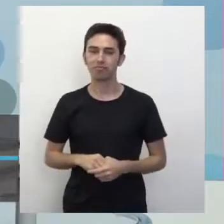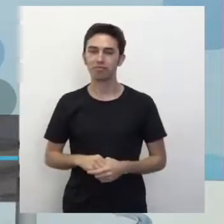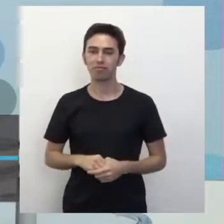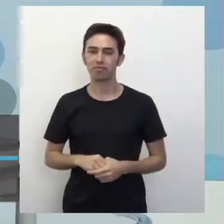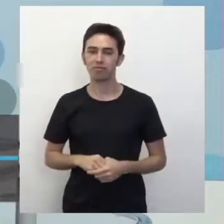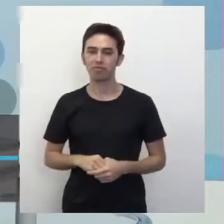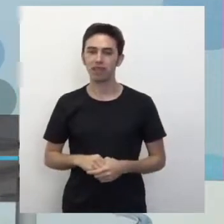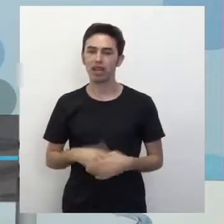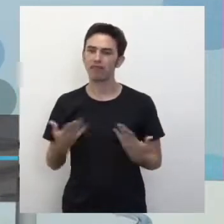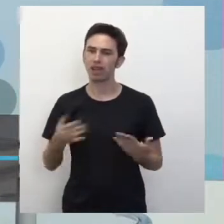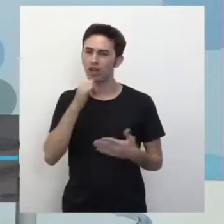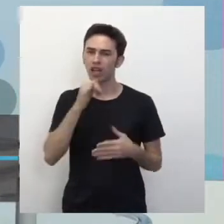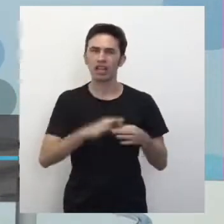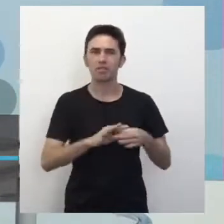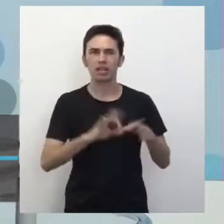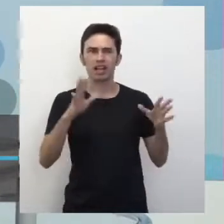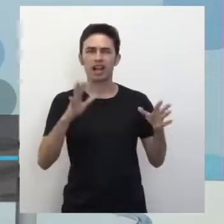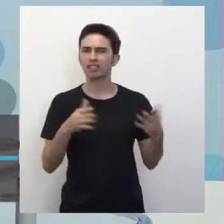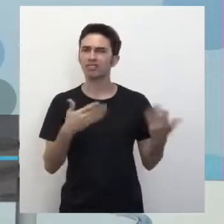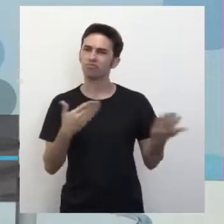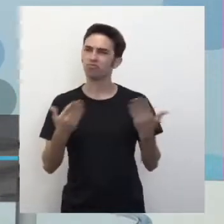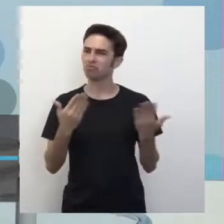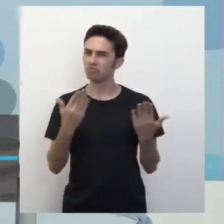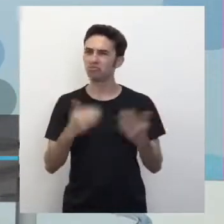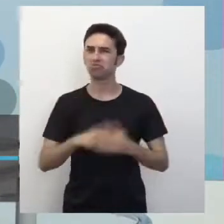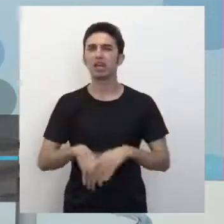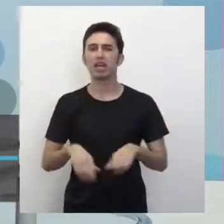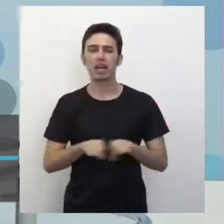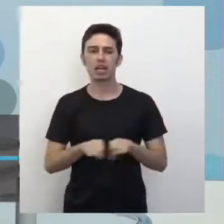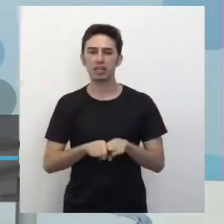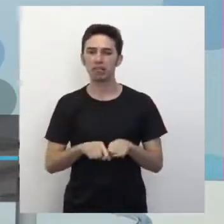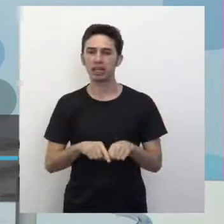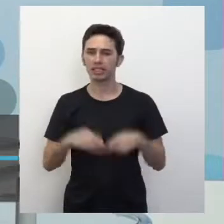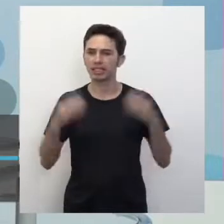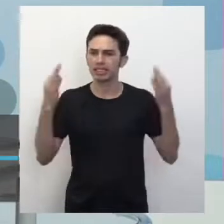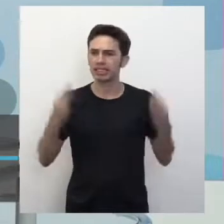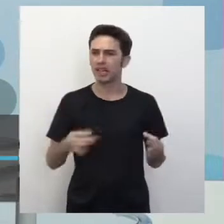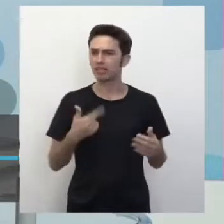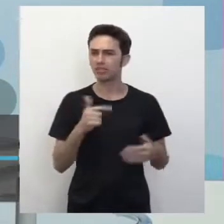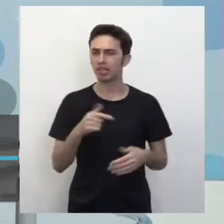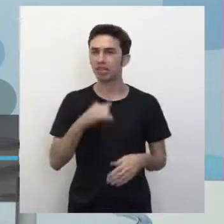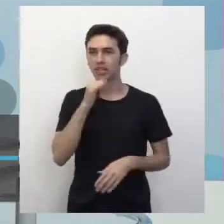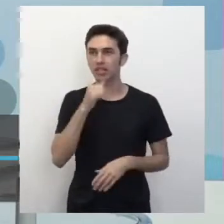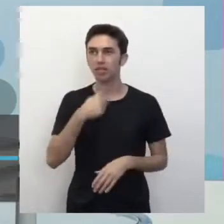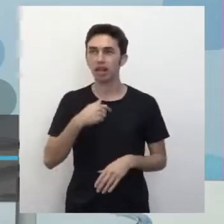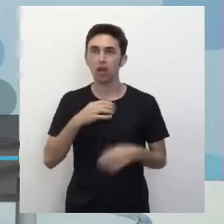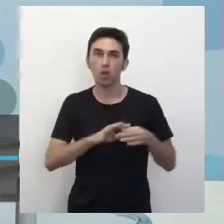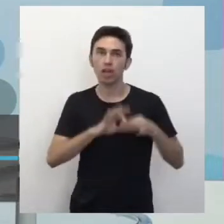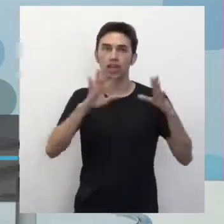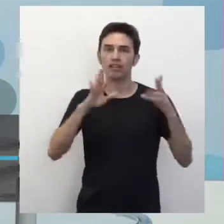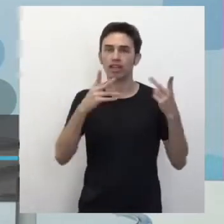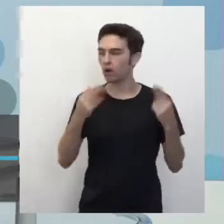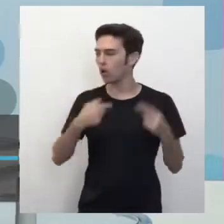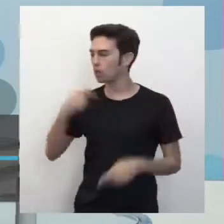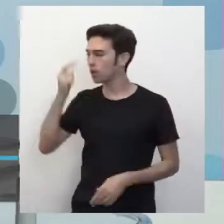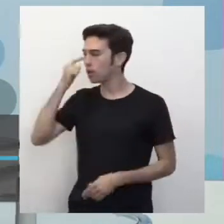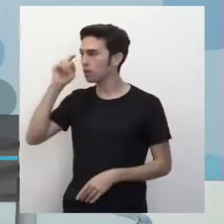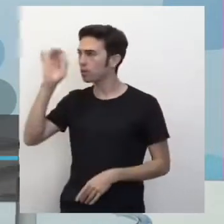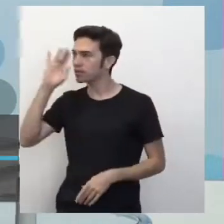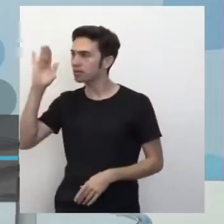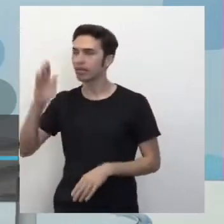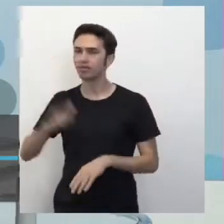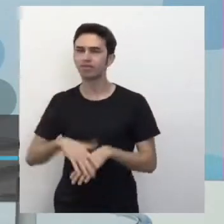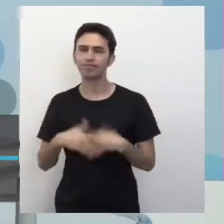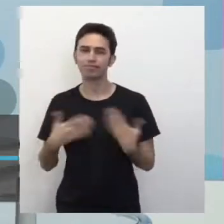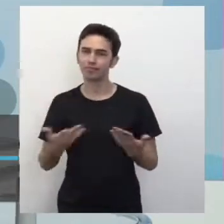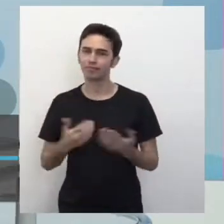liberdade é subjetiva, a liberdade ela é subjetiva, então eu sou tão livre quanto o meu pensamento, mas infelizmente aqui eu não posso ler